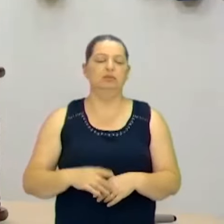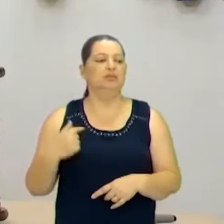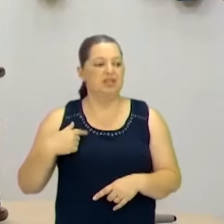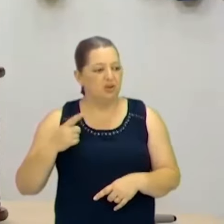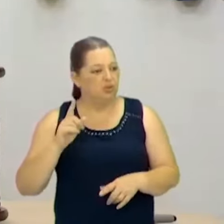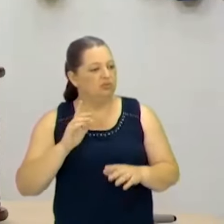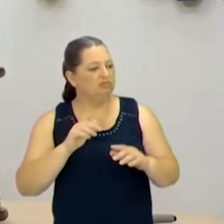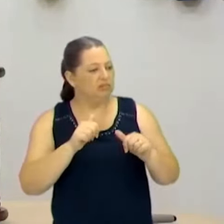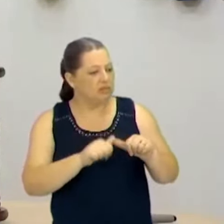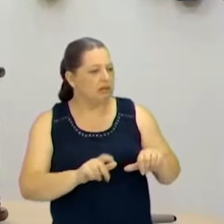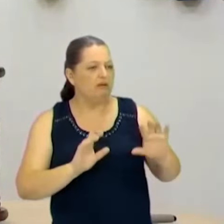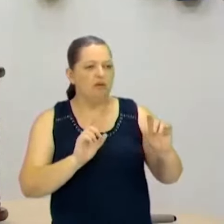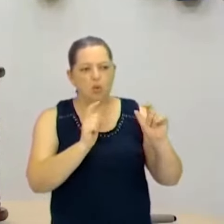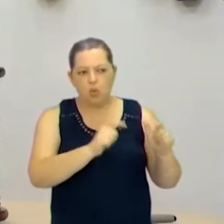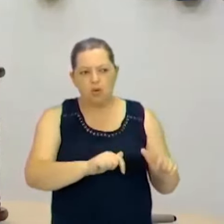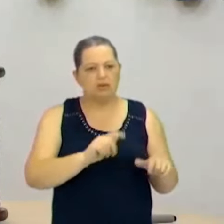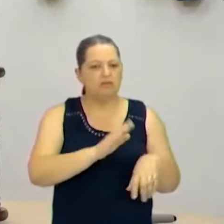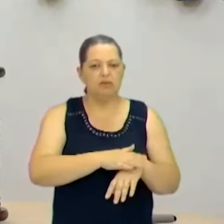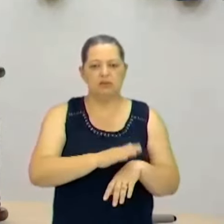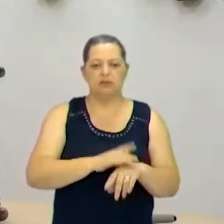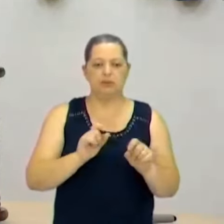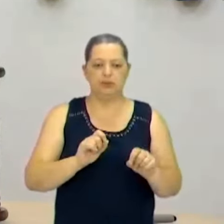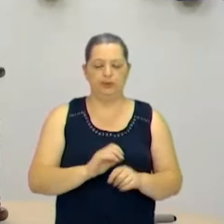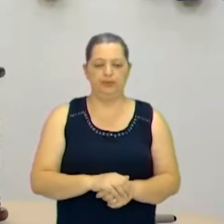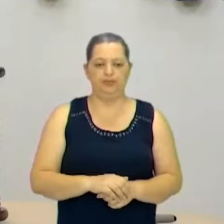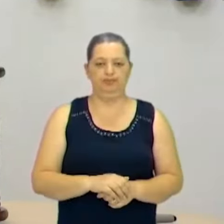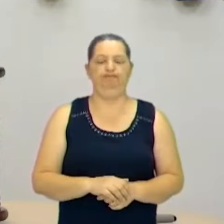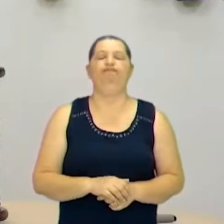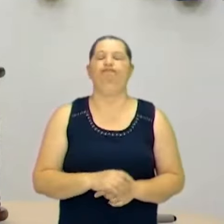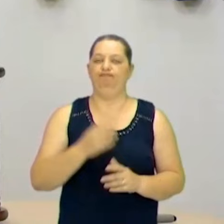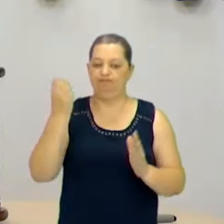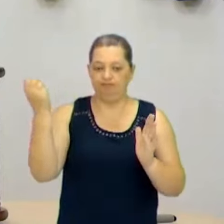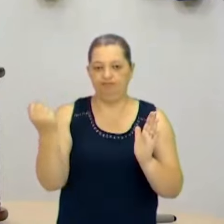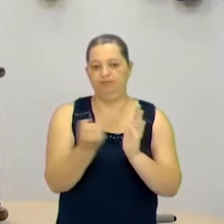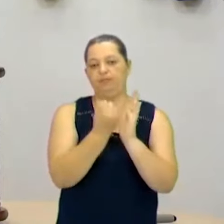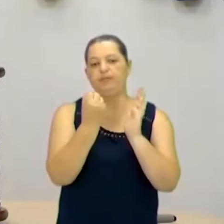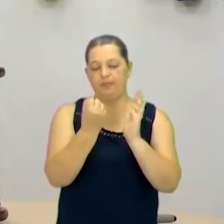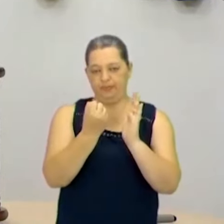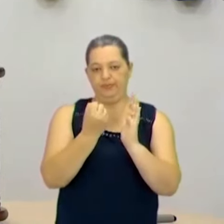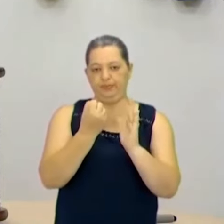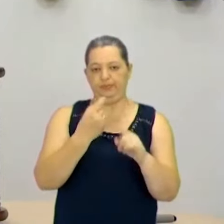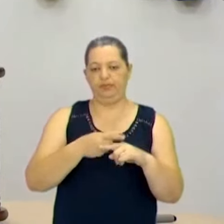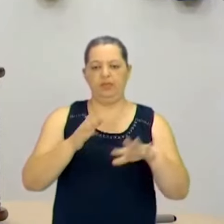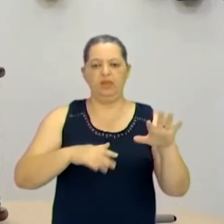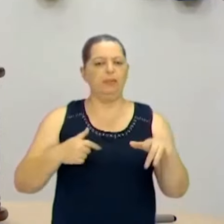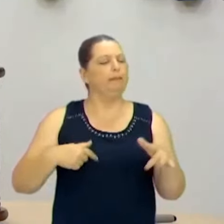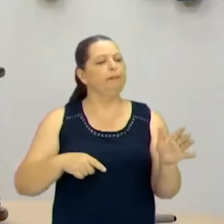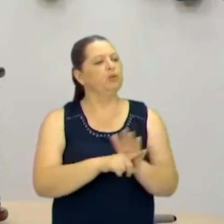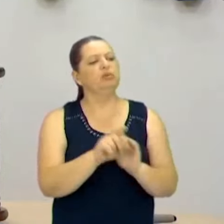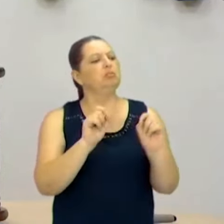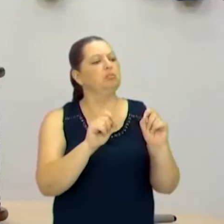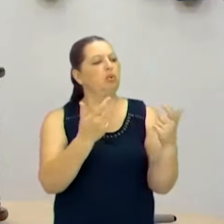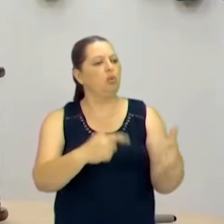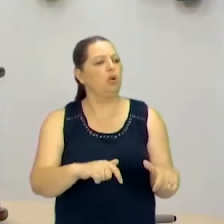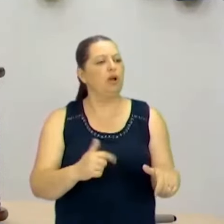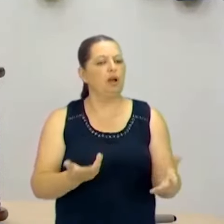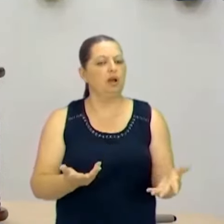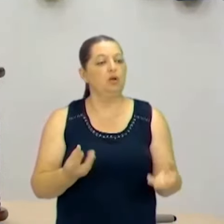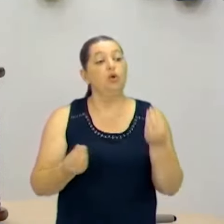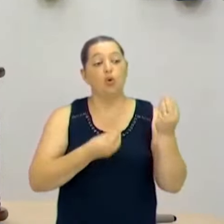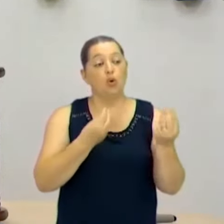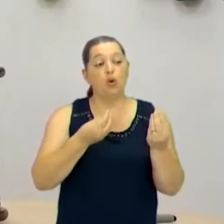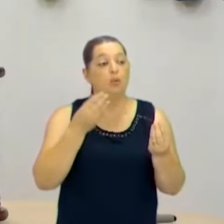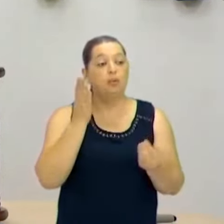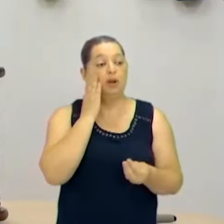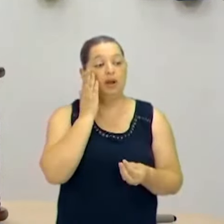dia, o que eu estava fazendo. Então, foi tão marcante que é comum as pessoas perguntarem, onde você estava nesse dia? Como você ficou